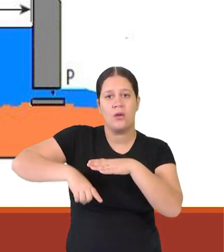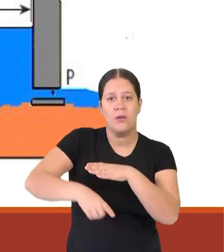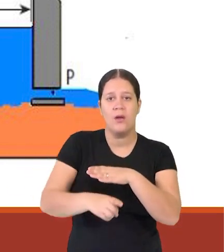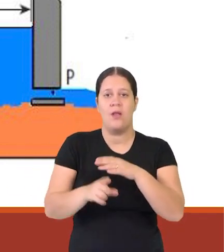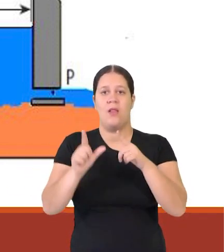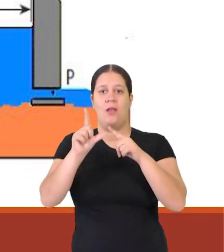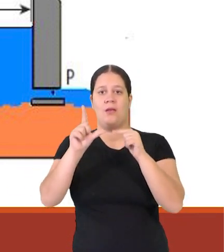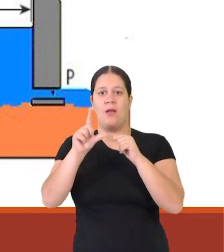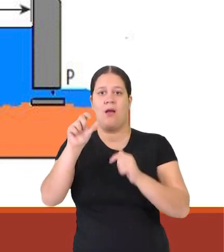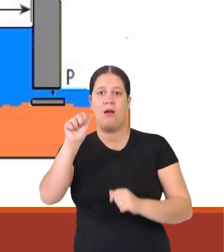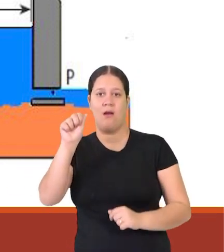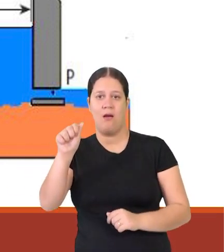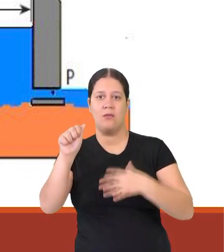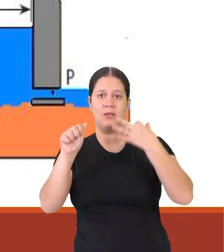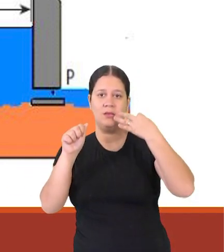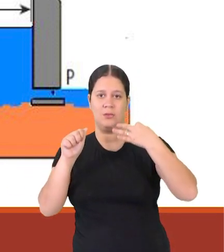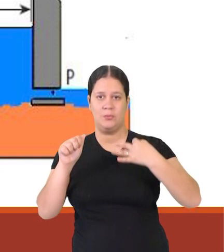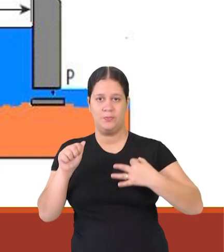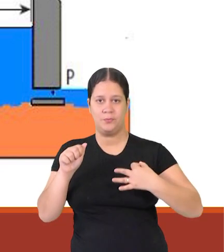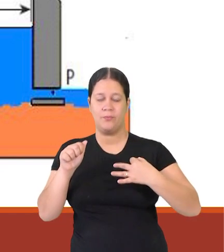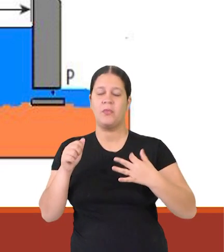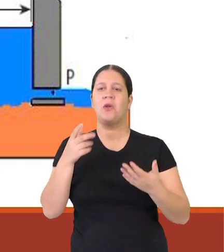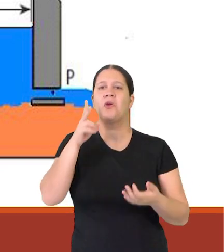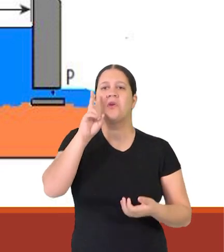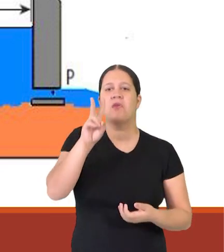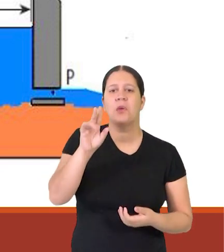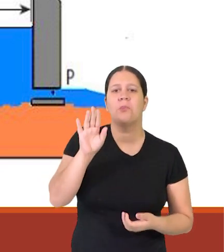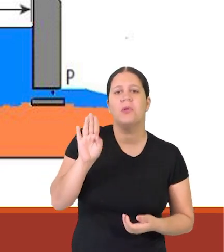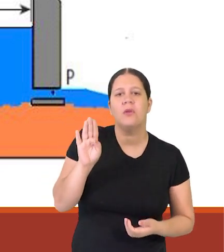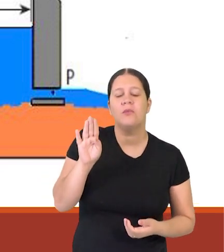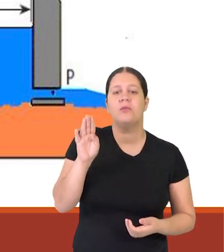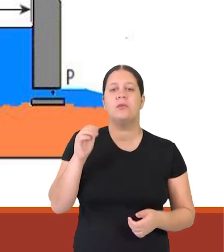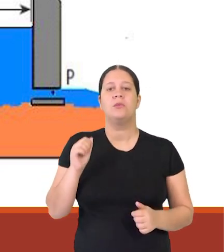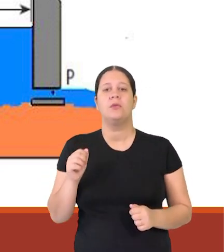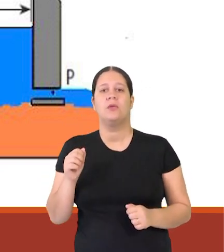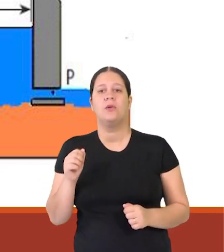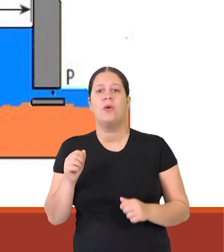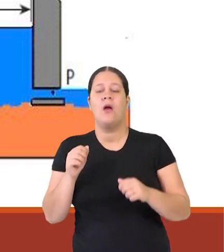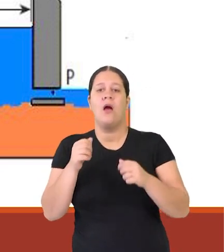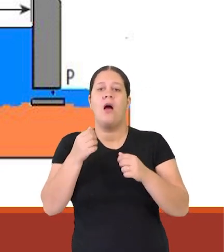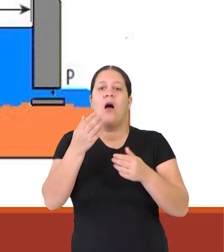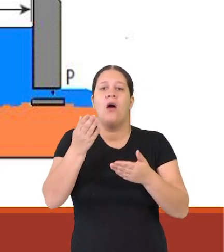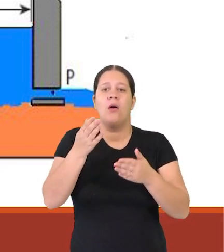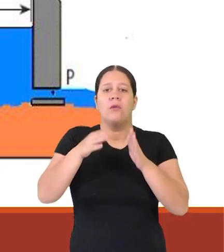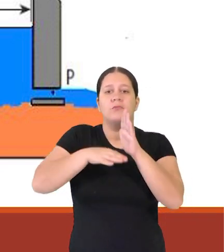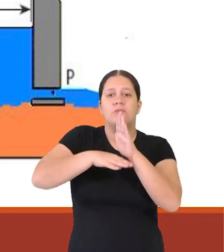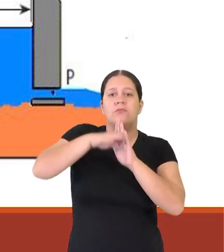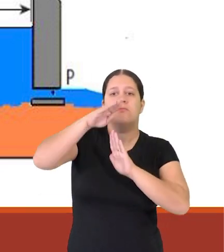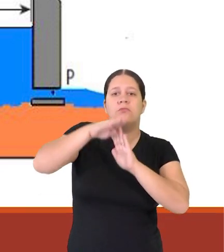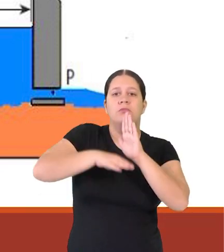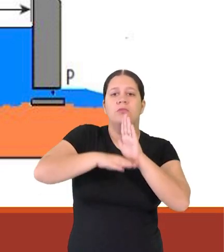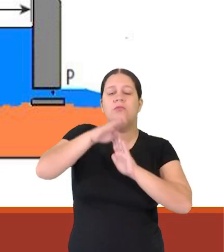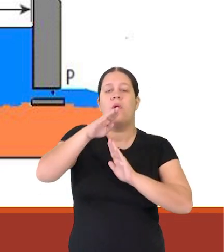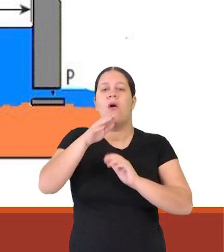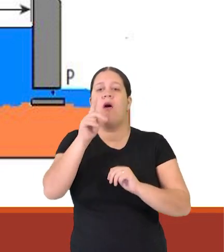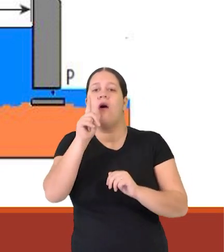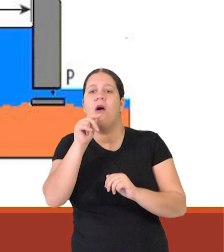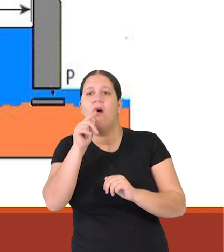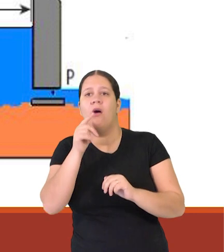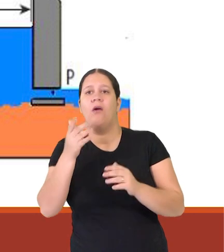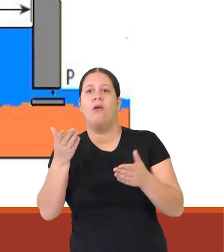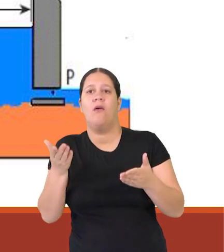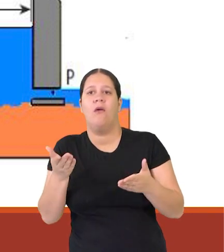letra A. E aí, olha nas outras. Letra B, volume de água represada, certo?